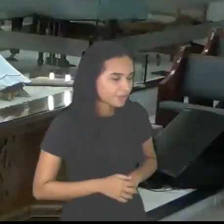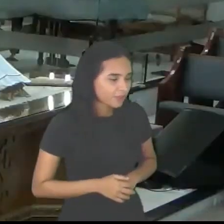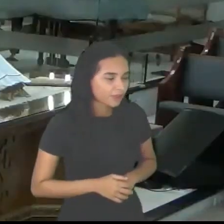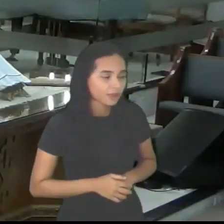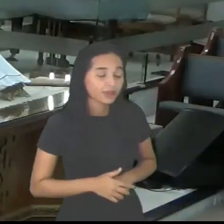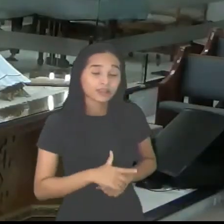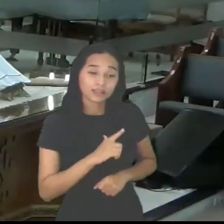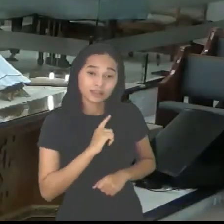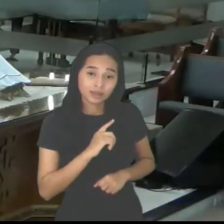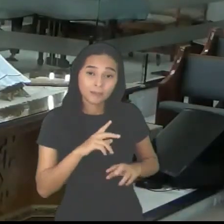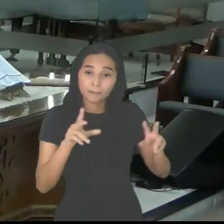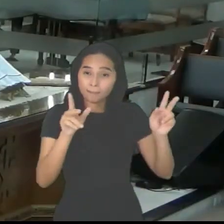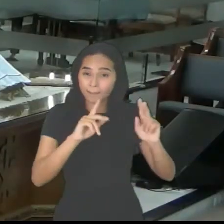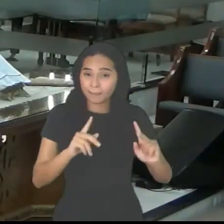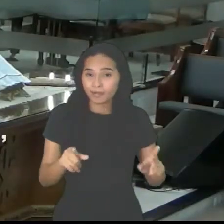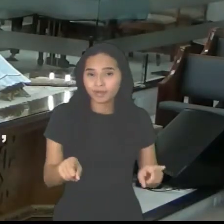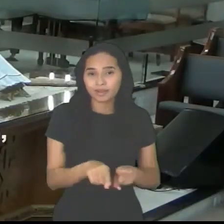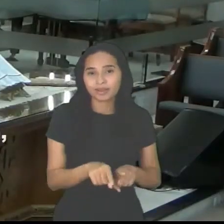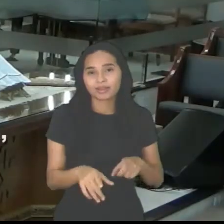segurança,